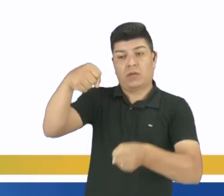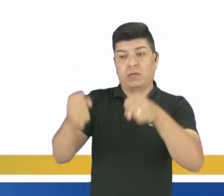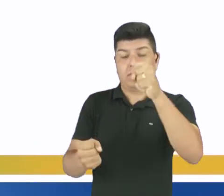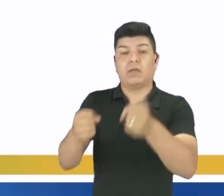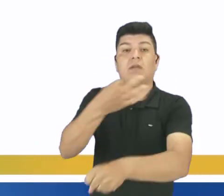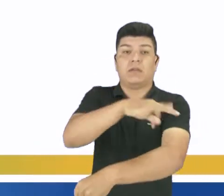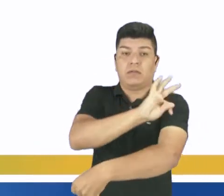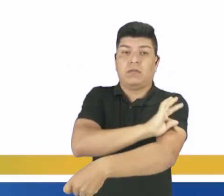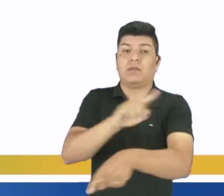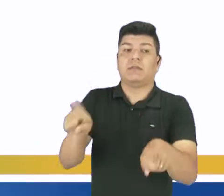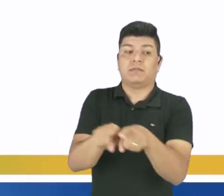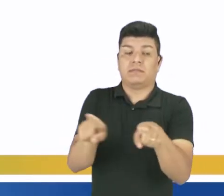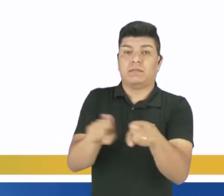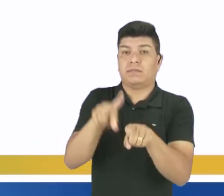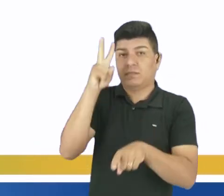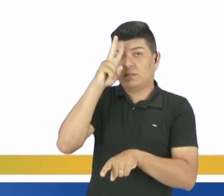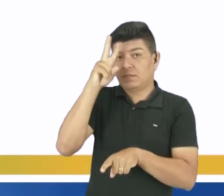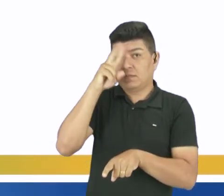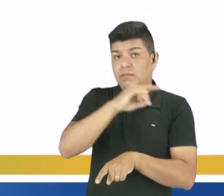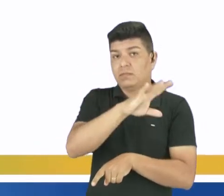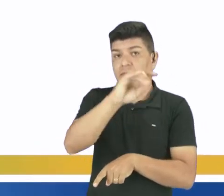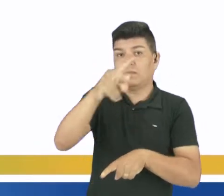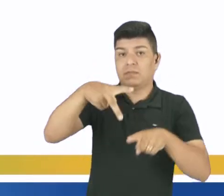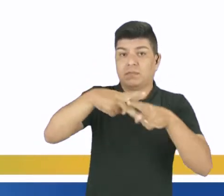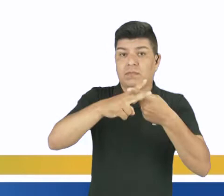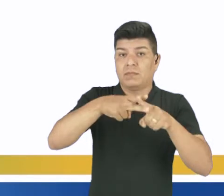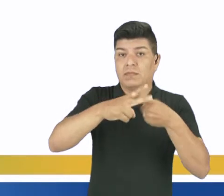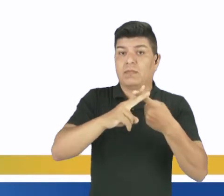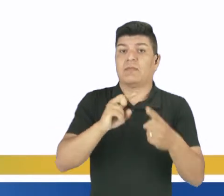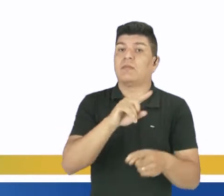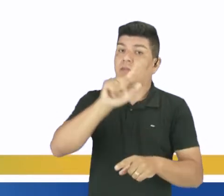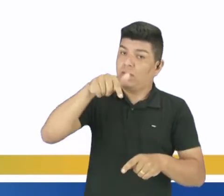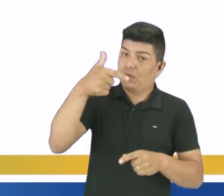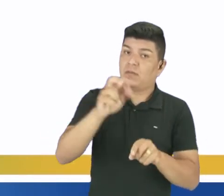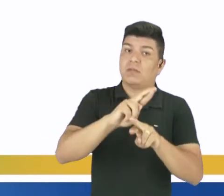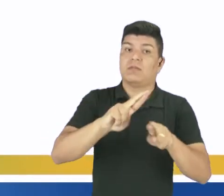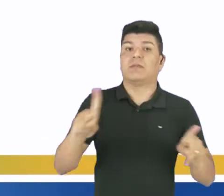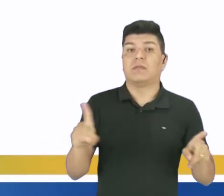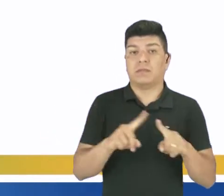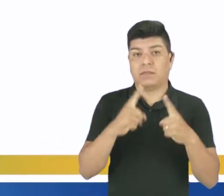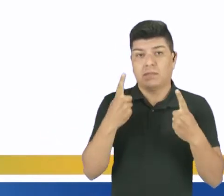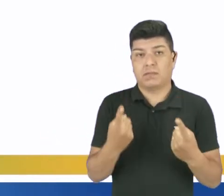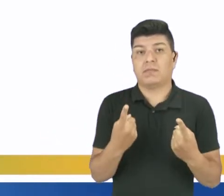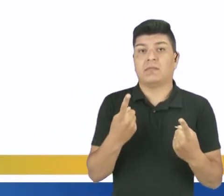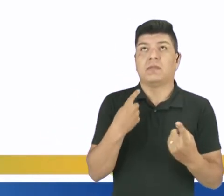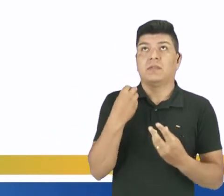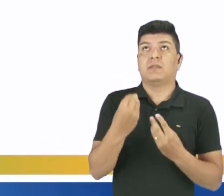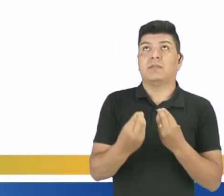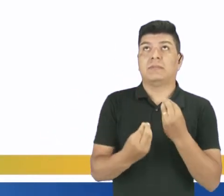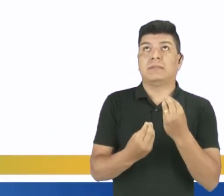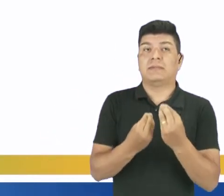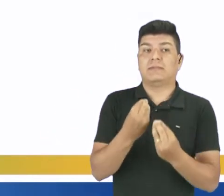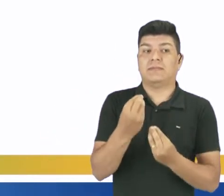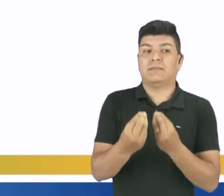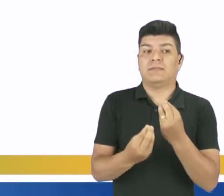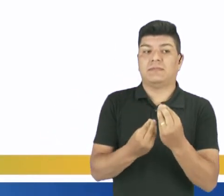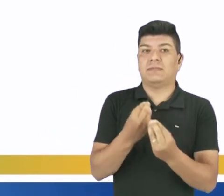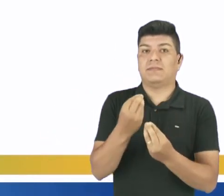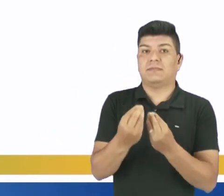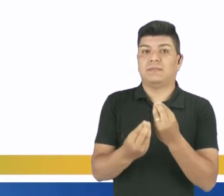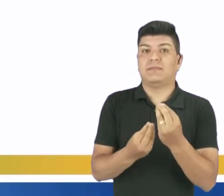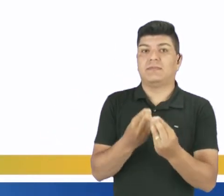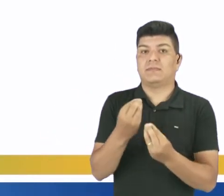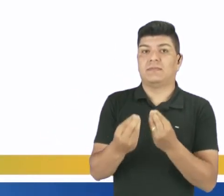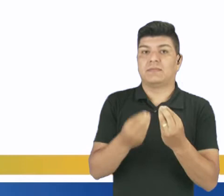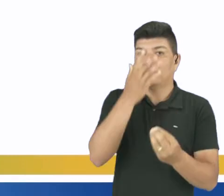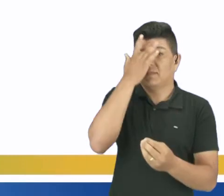uma técnica. Lembrando que cada peça que faz parte do carro já é outra coisa. Agora, como faz essa montagem é uma técnica que geralmente